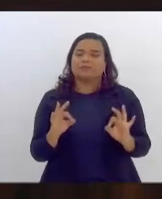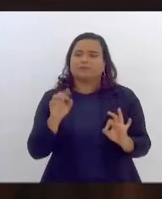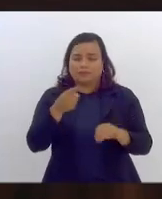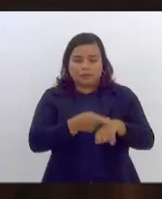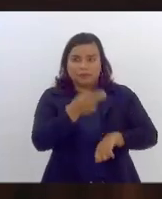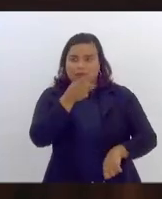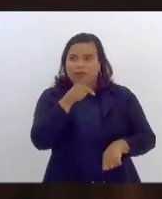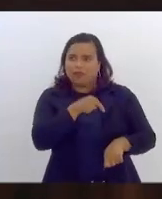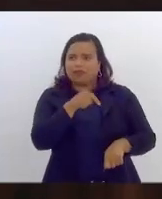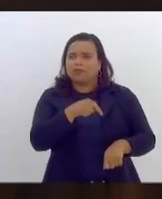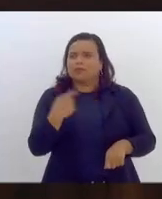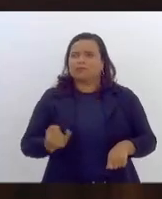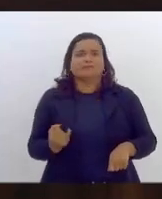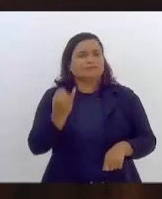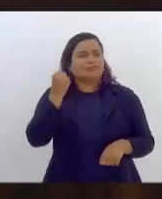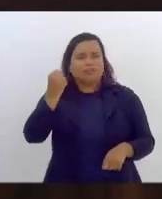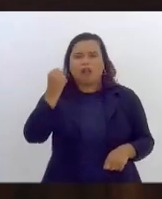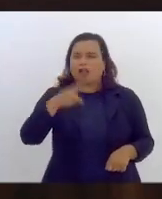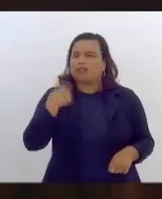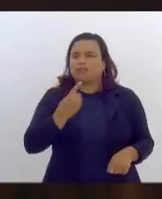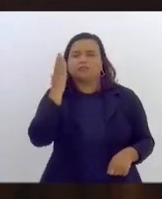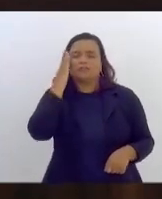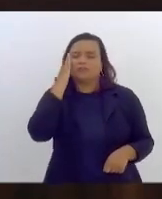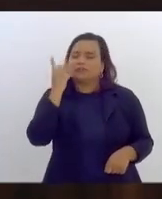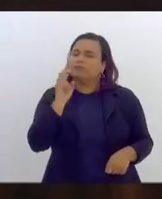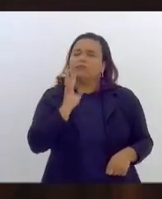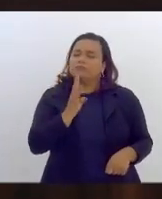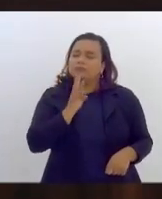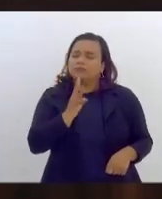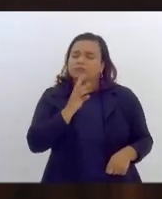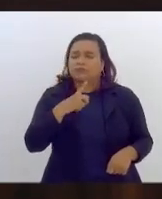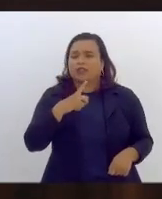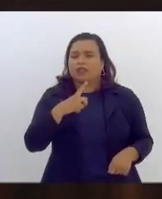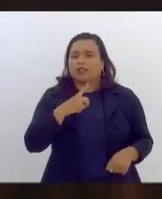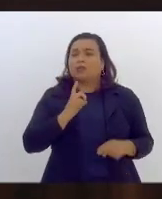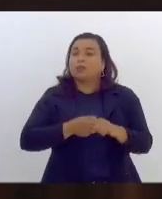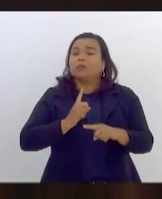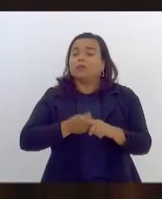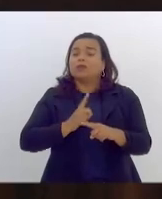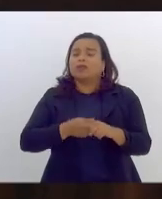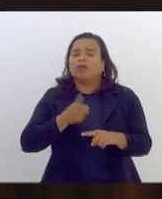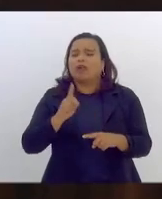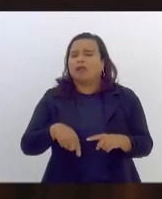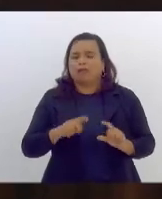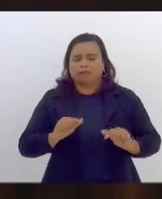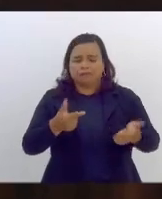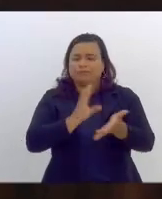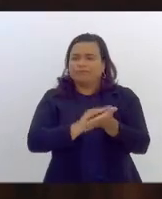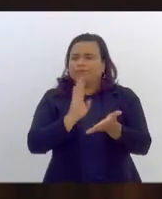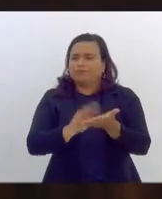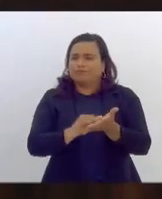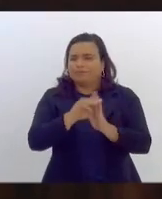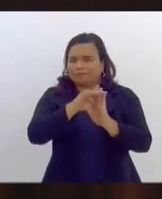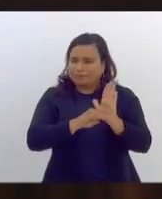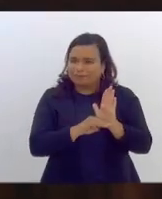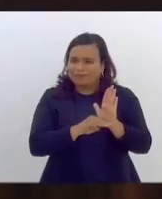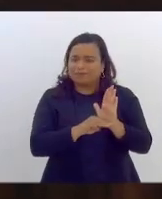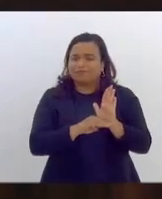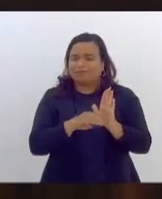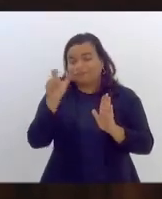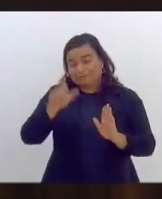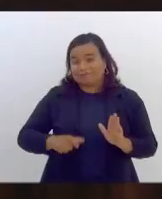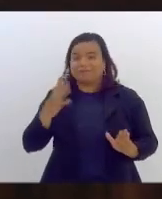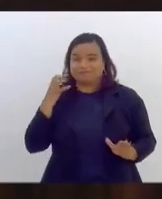prêmio para nós ele é muito importante, porque essa era uma das pautas de